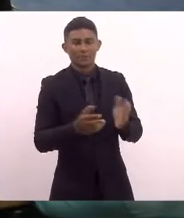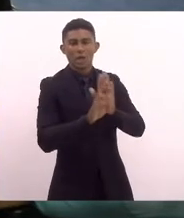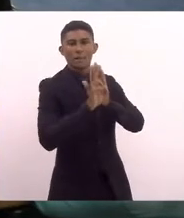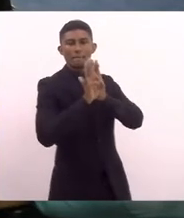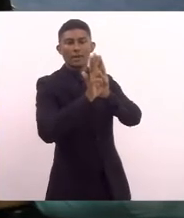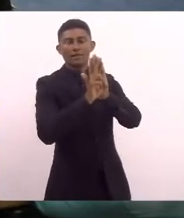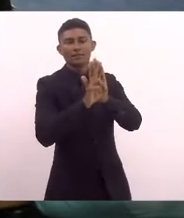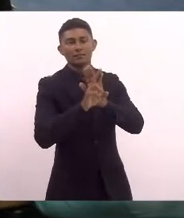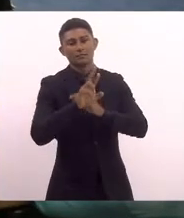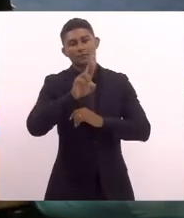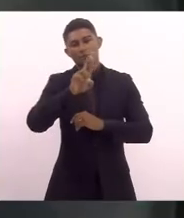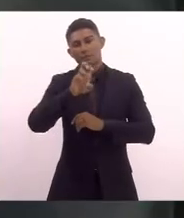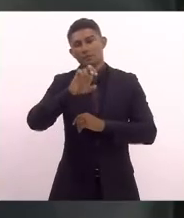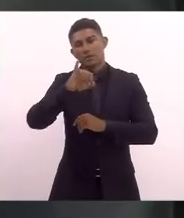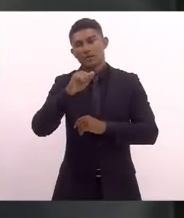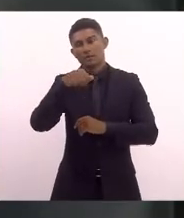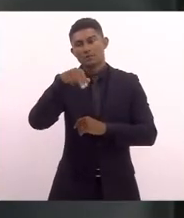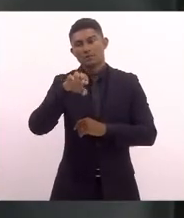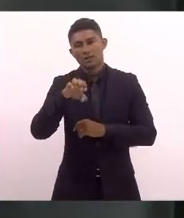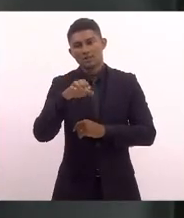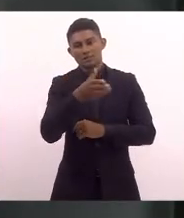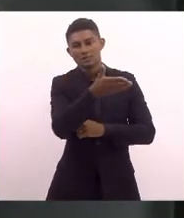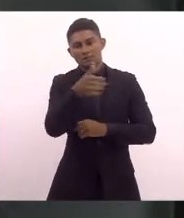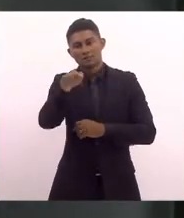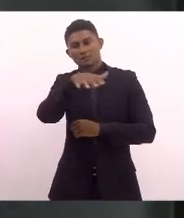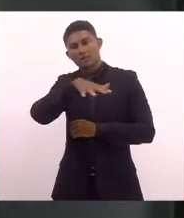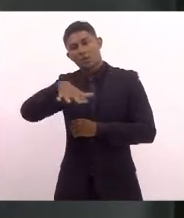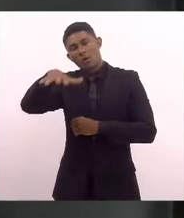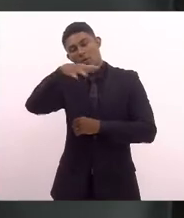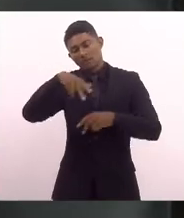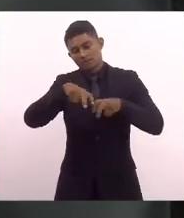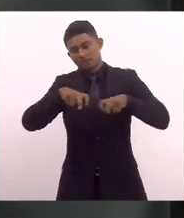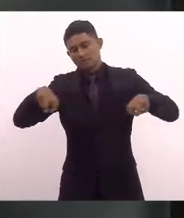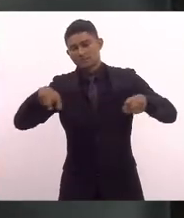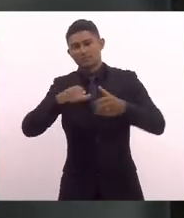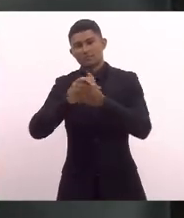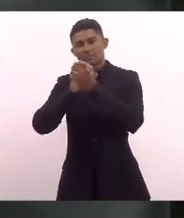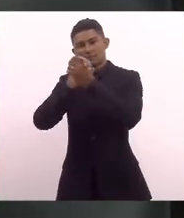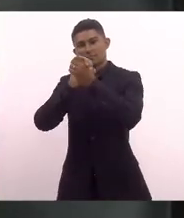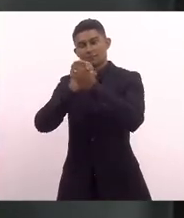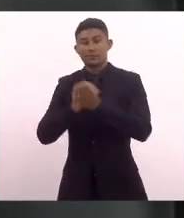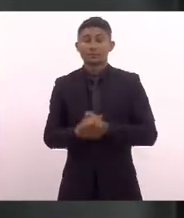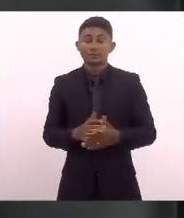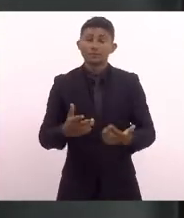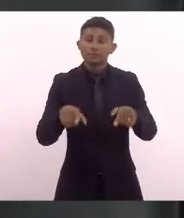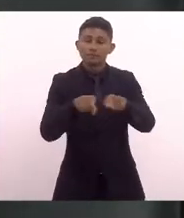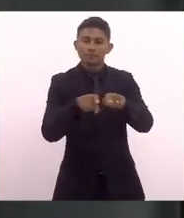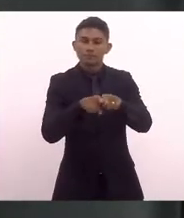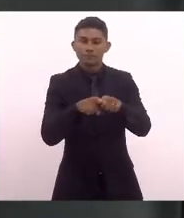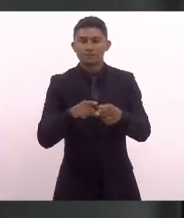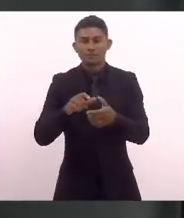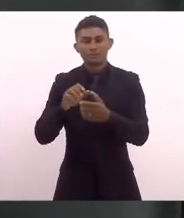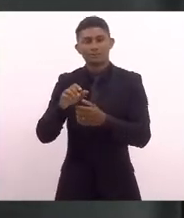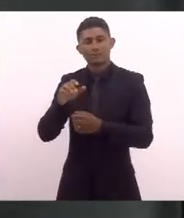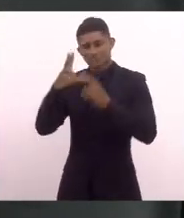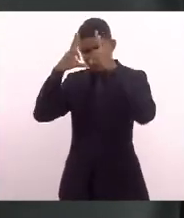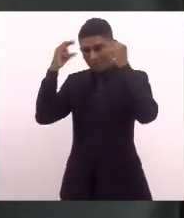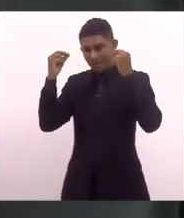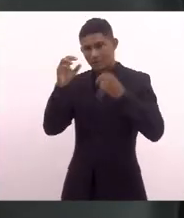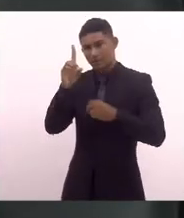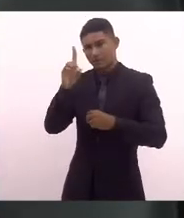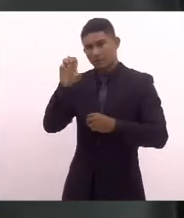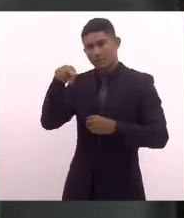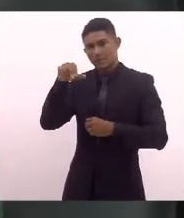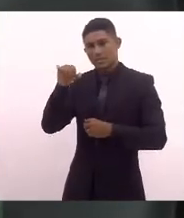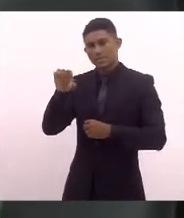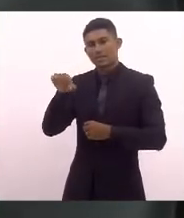Rejane, cumprimento a todos que estão aqui nessa mesa. Em nome da enfermeira Denise Sanches, que é a nossa